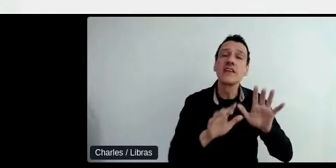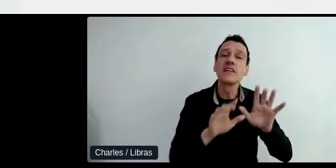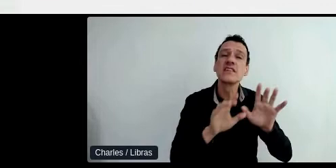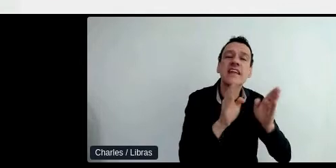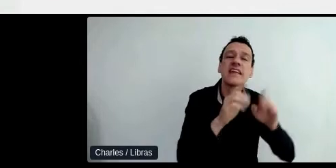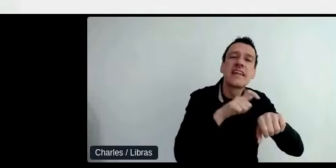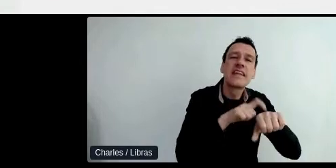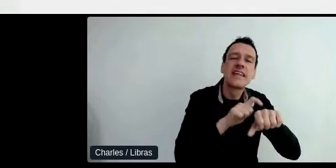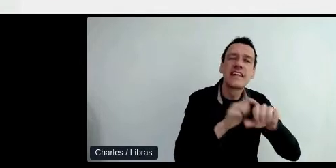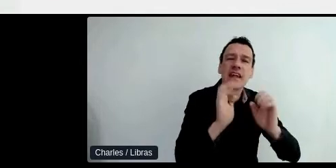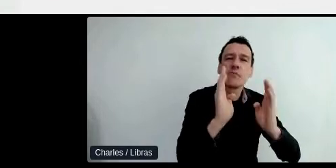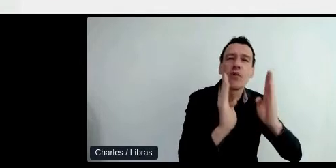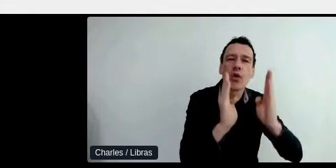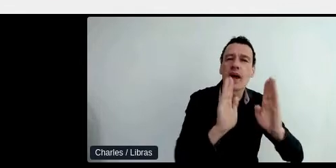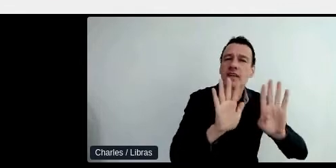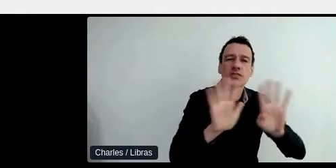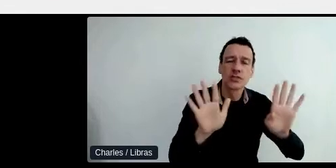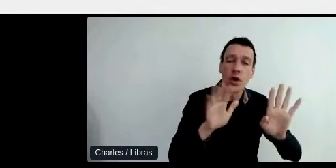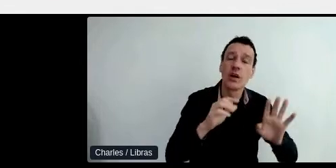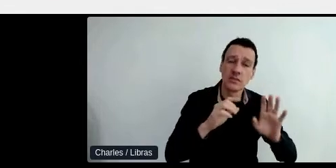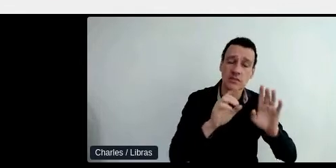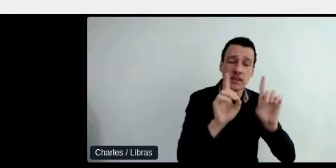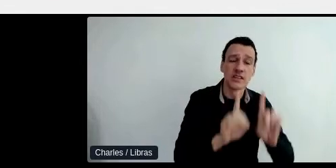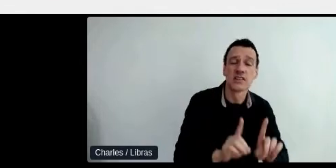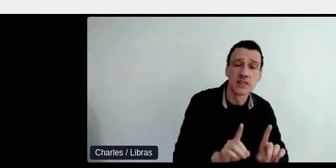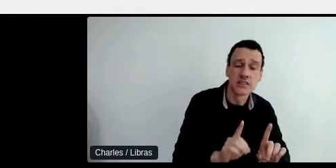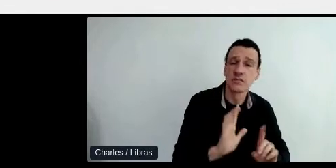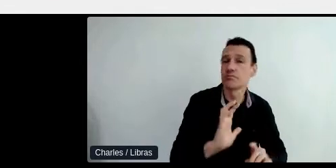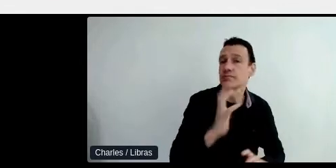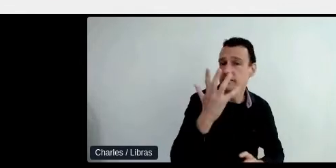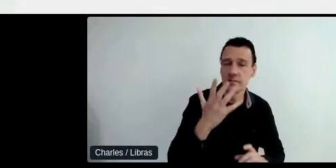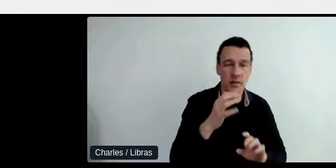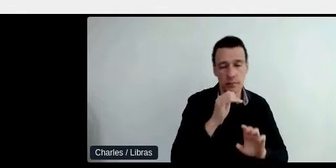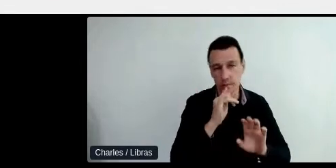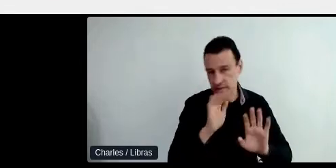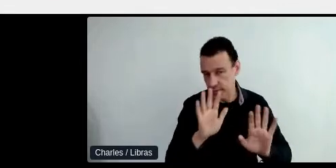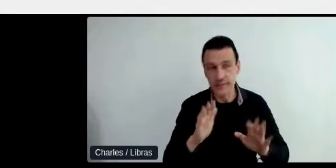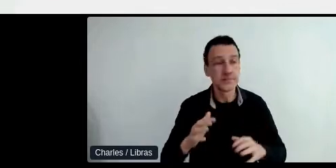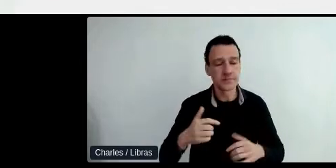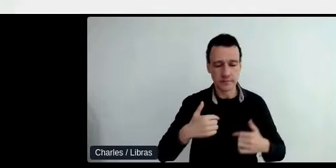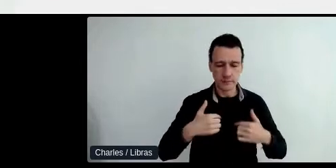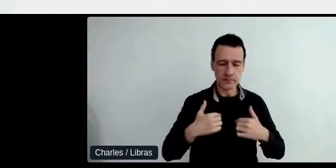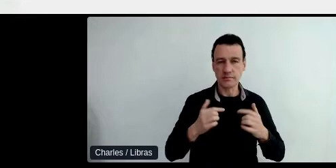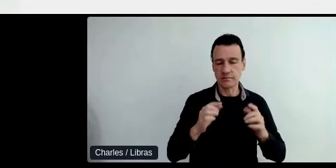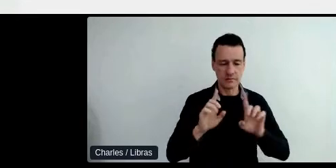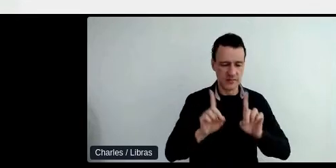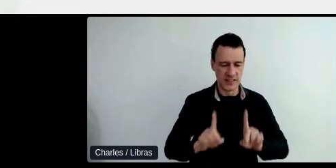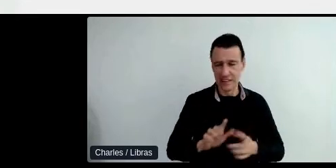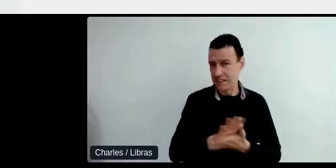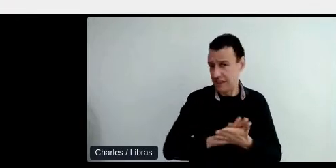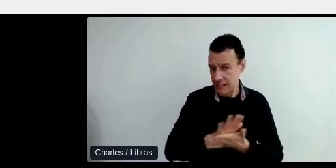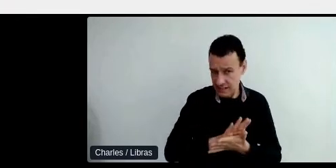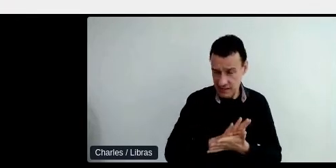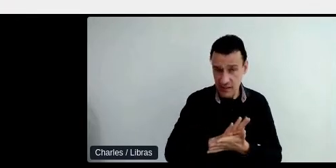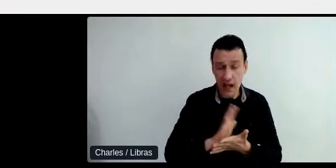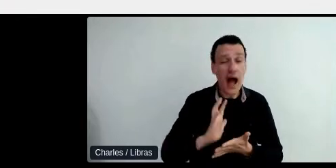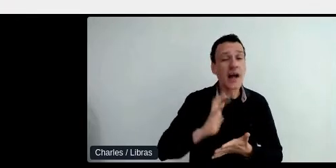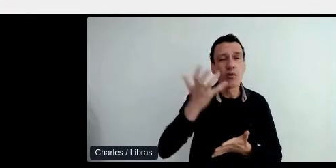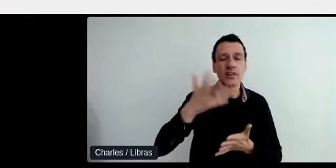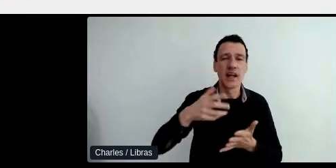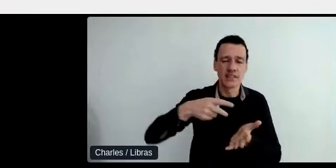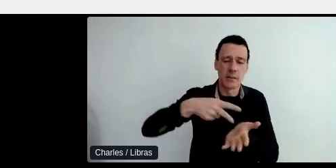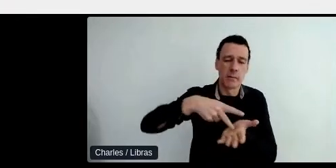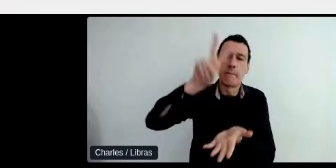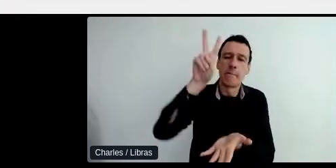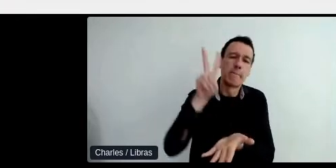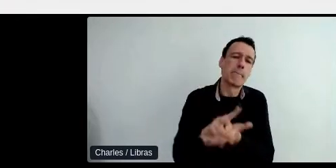exemplo. Qualquer um aí que dito não ter deficiência pode quebrar uma perna, pode fazer